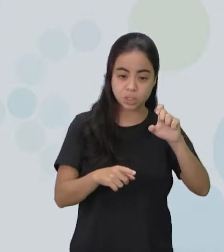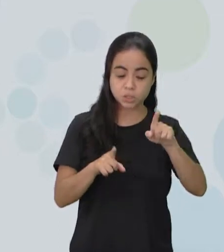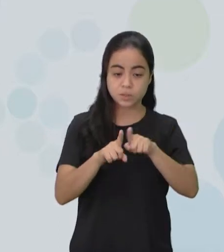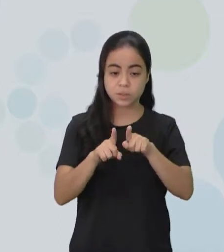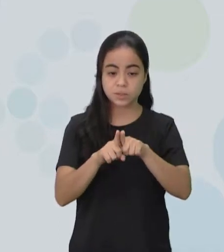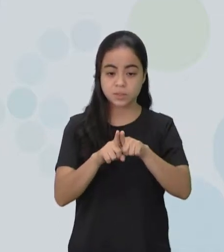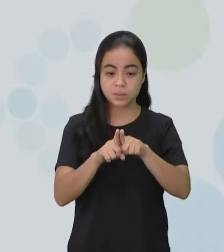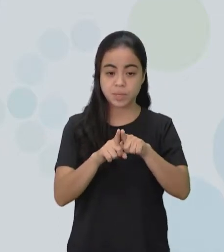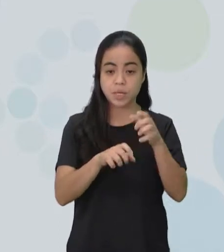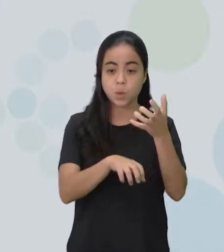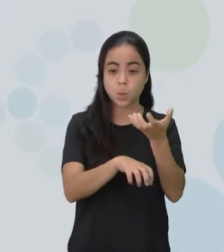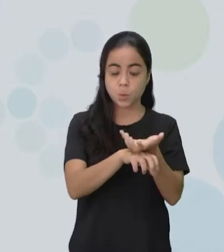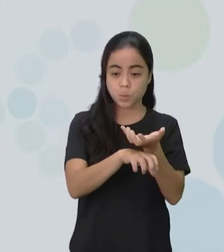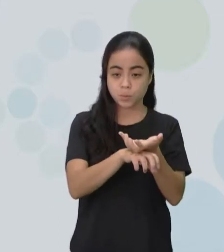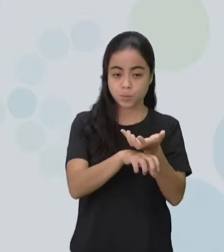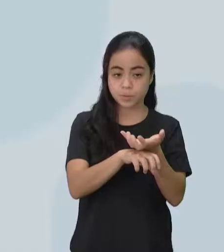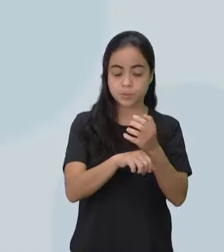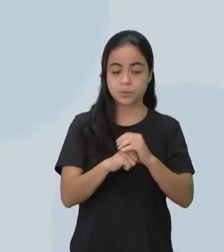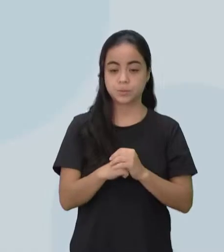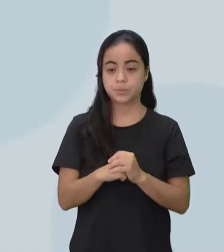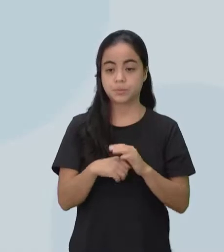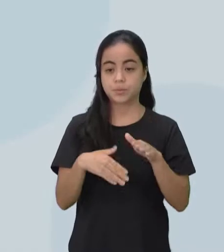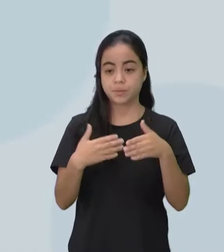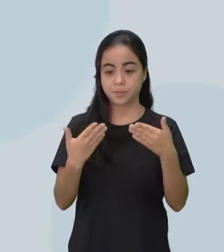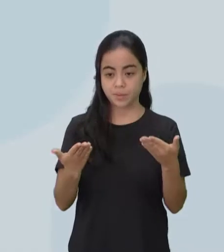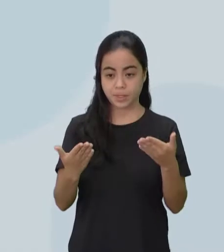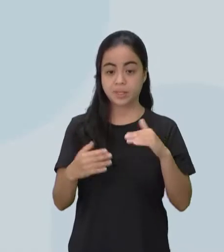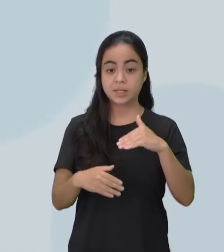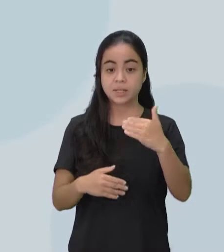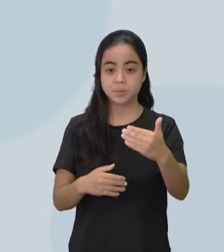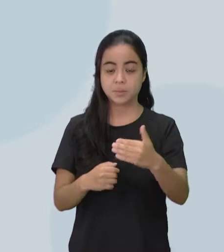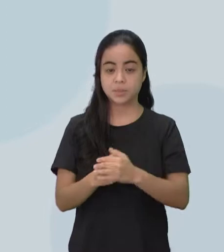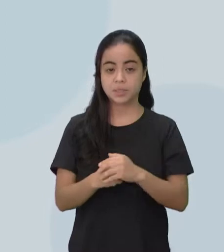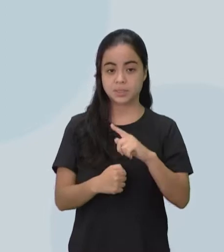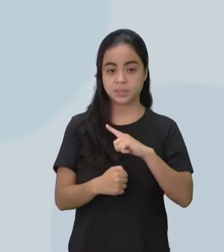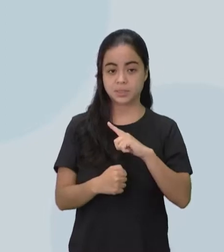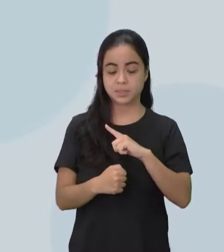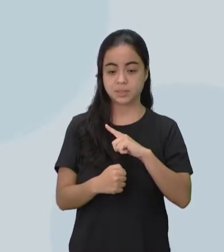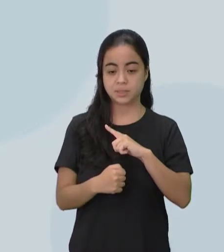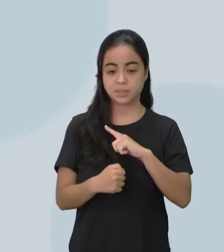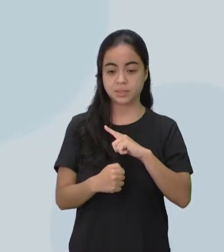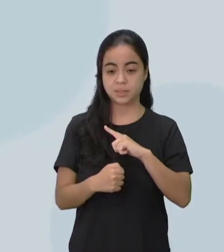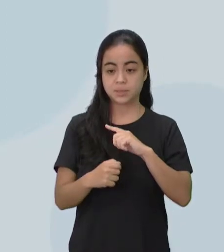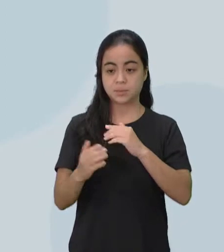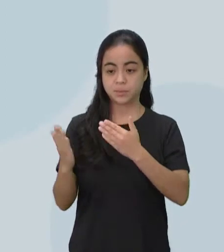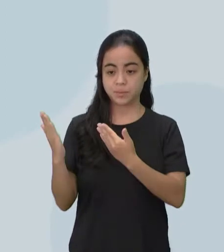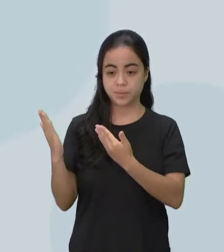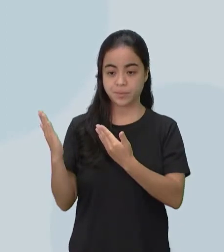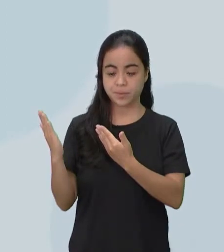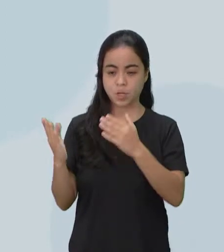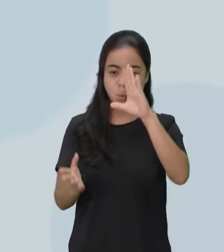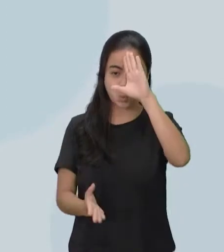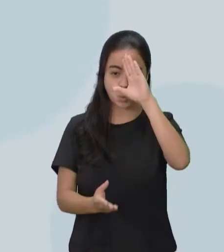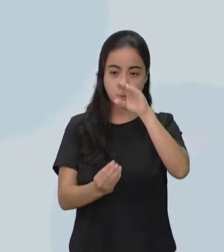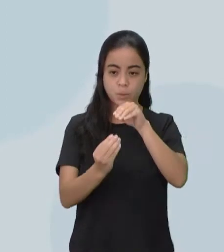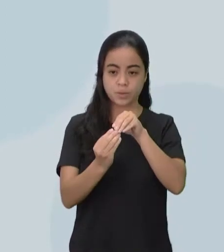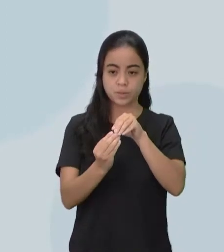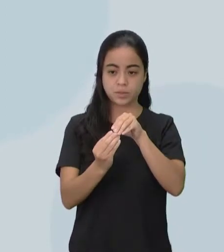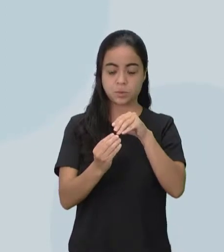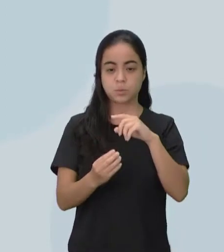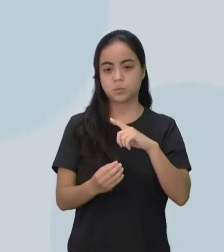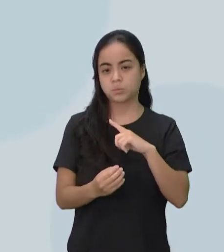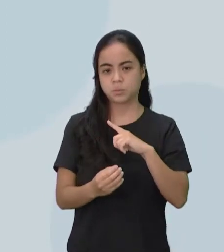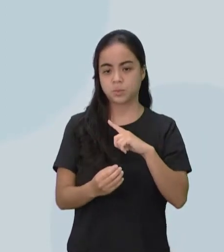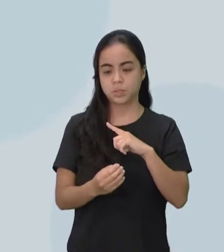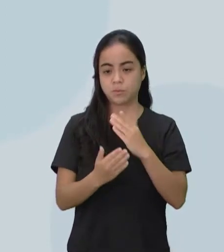nosso componente. Após isso, né, a gente tem aí no PPT um leve resumo, né? A gente já teve uma